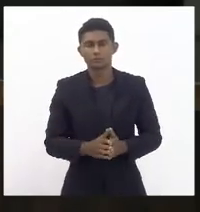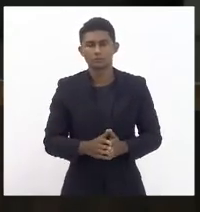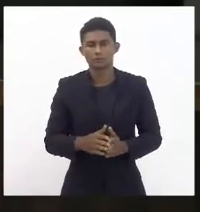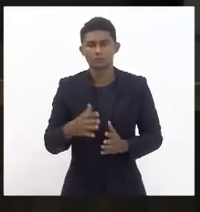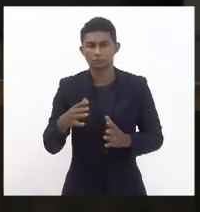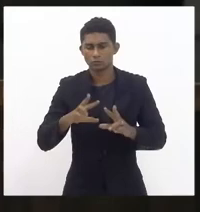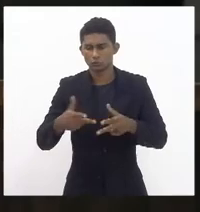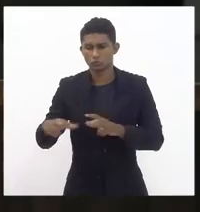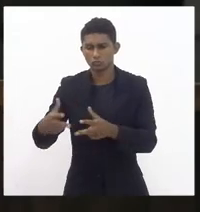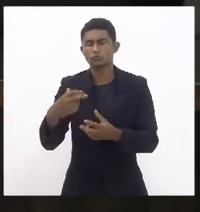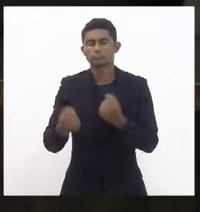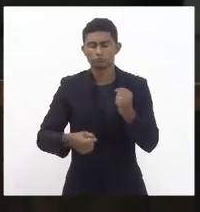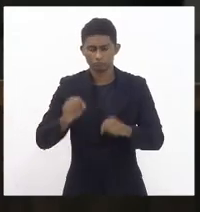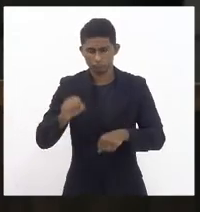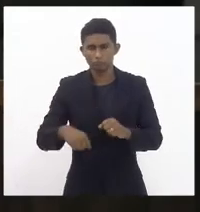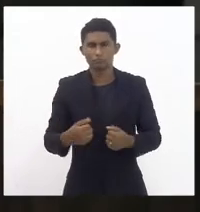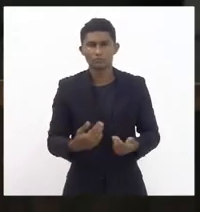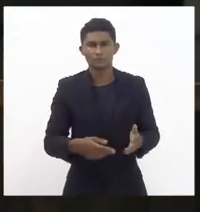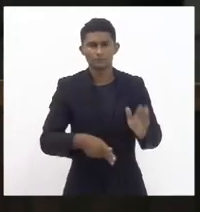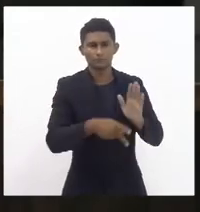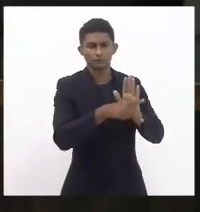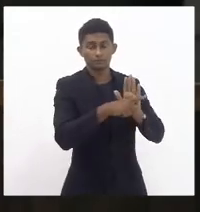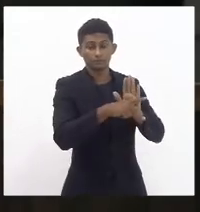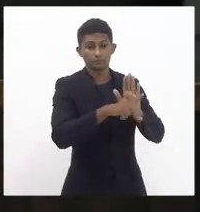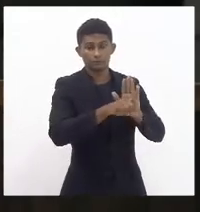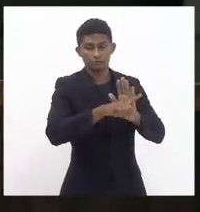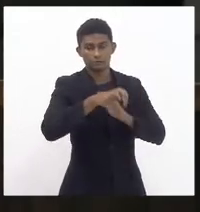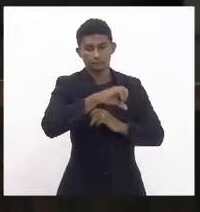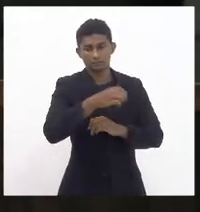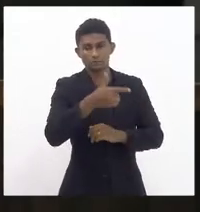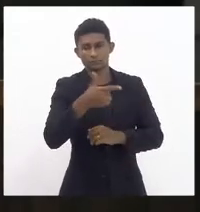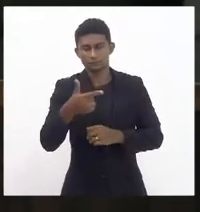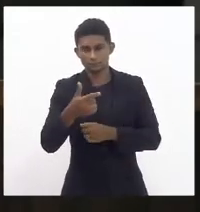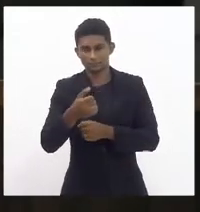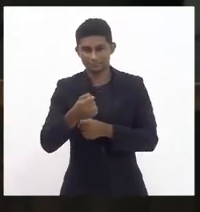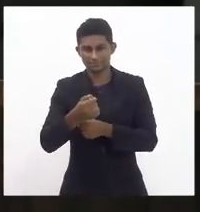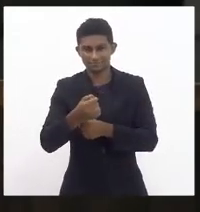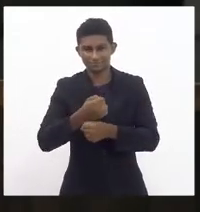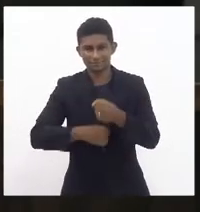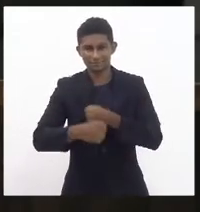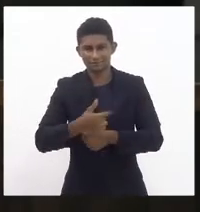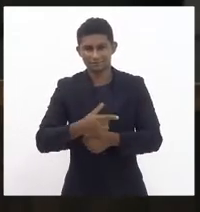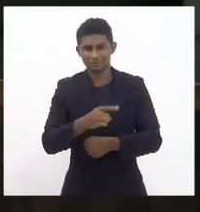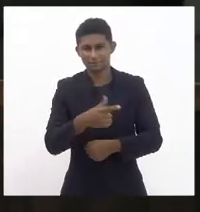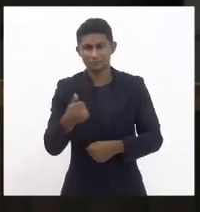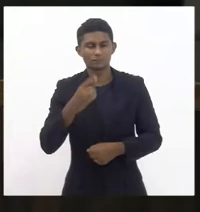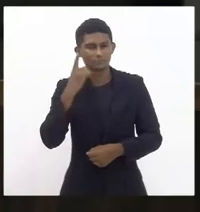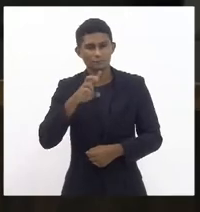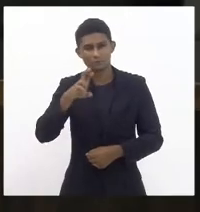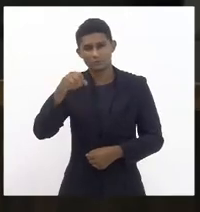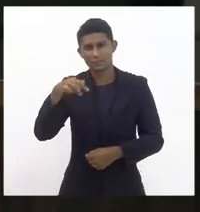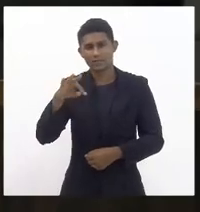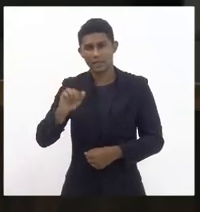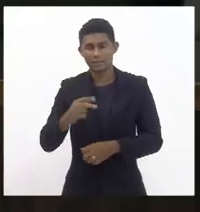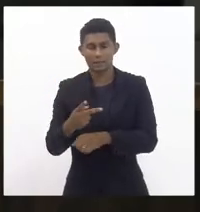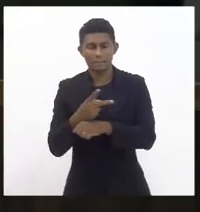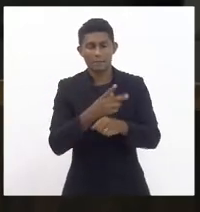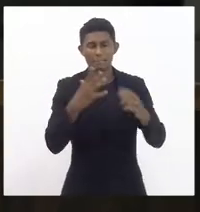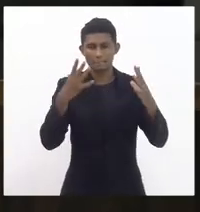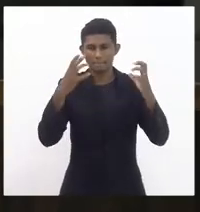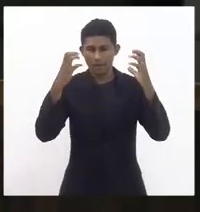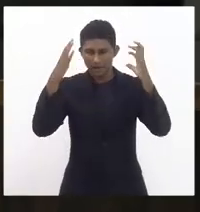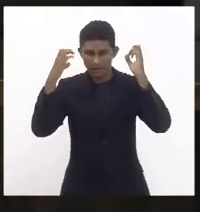favorável Deputado Márcio olha a solução 922 21 de altura da Renata concede prêmio Mariele as a